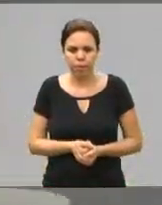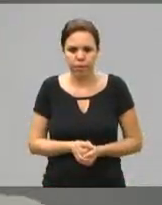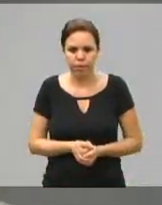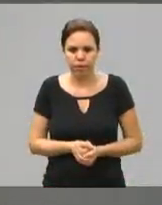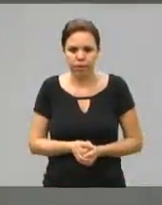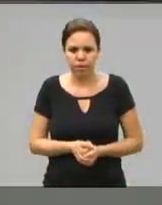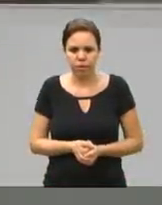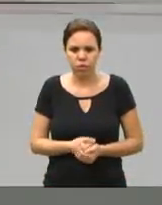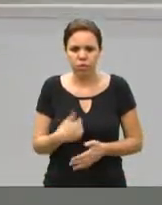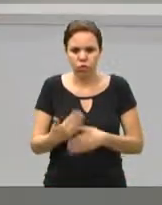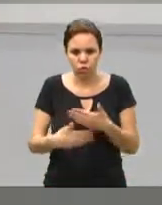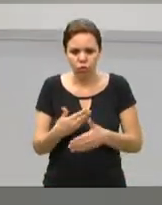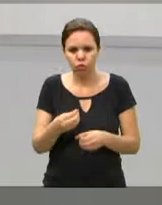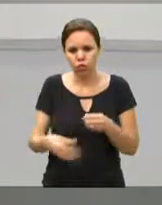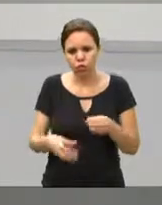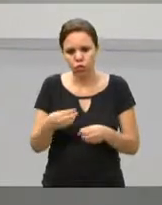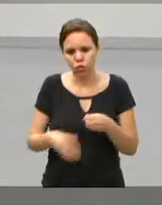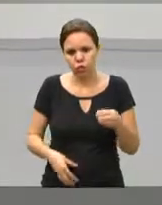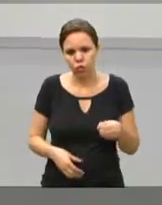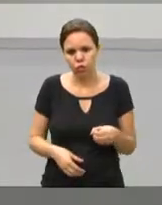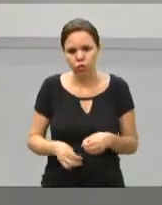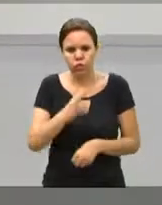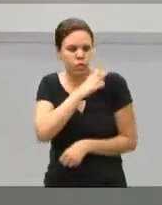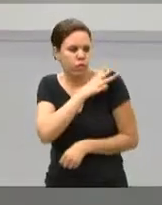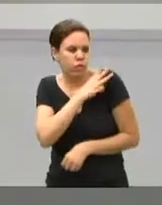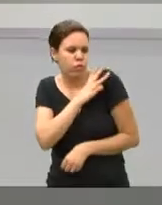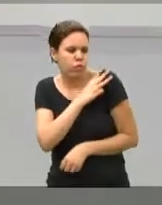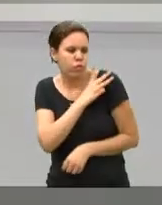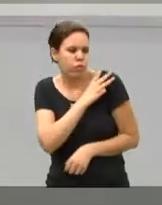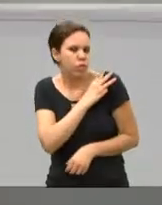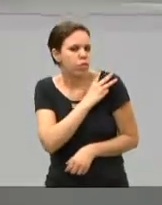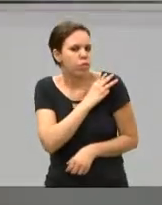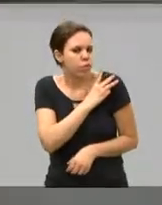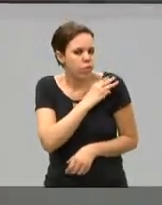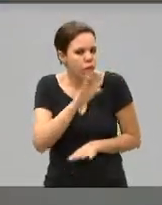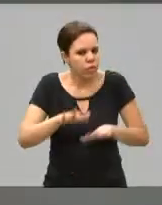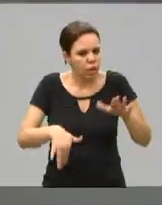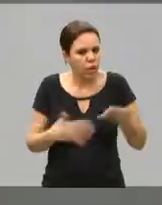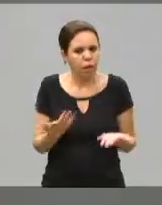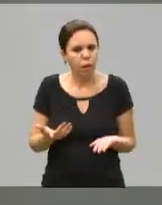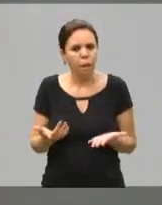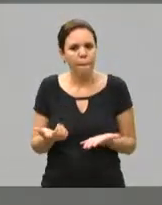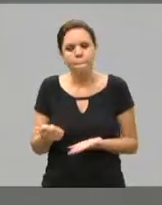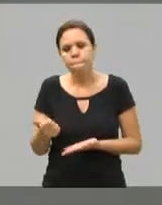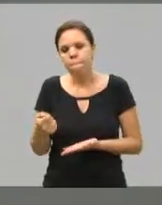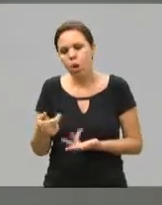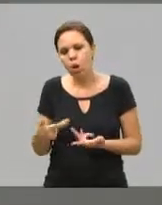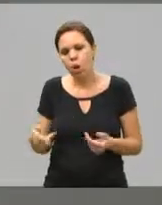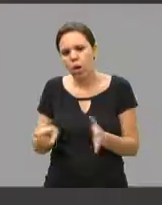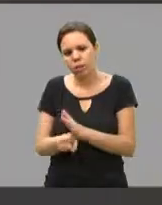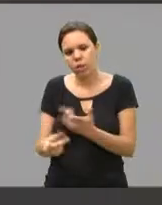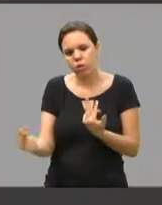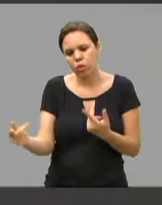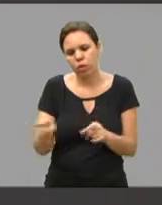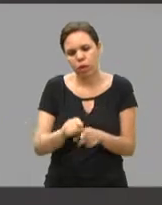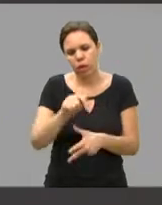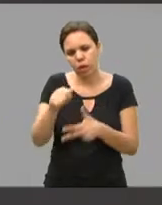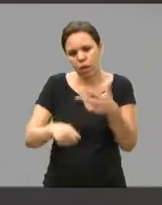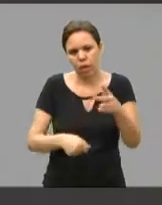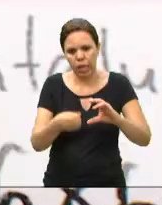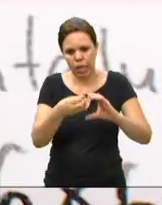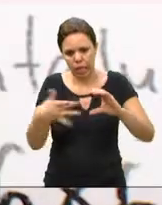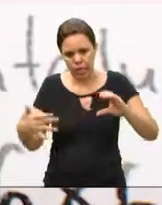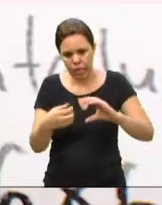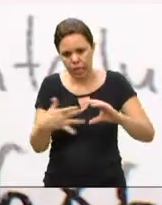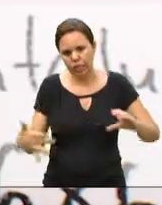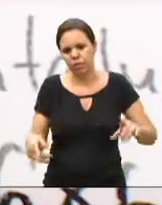forma, os últimos conteúdos da terceira série geralmente também são aqueles que acabam caindo com menor incidência, né? O Enem tem uma característica de